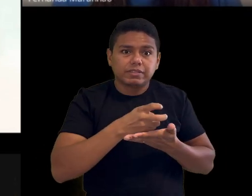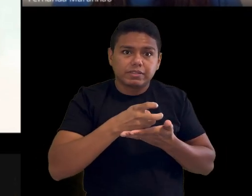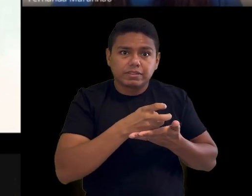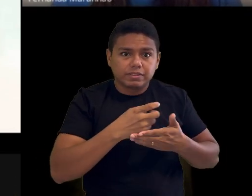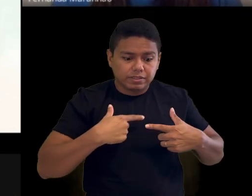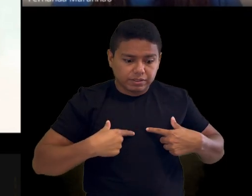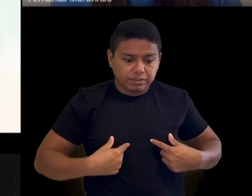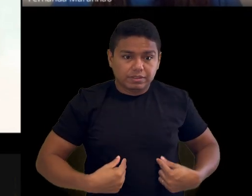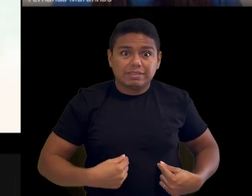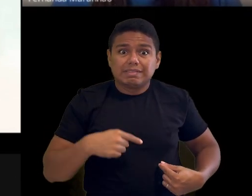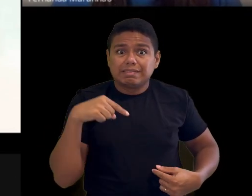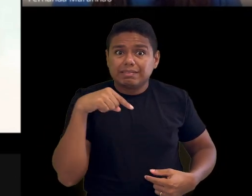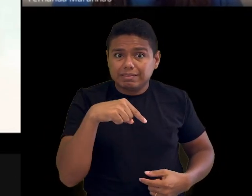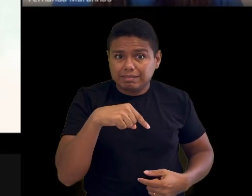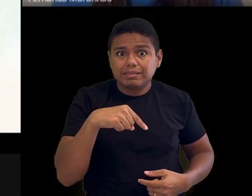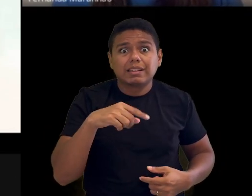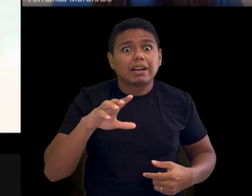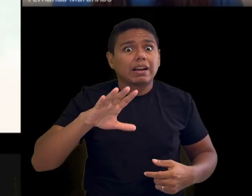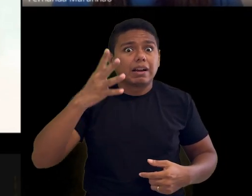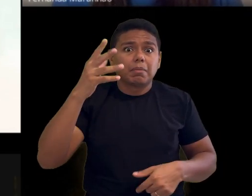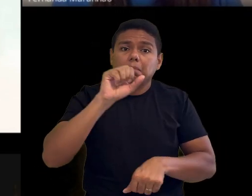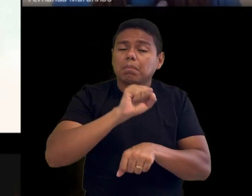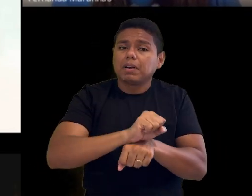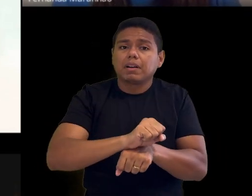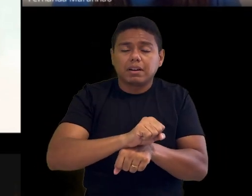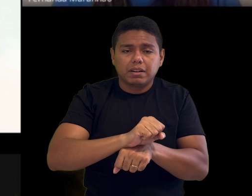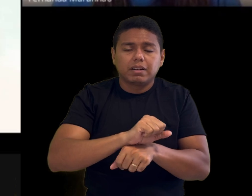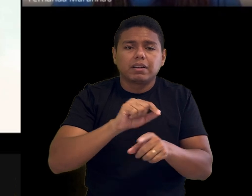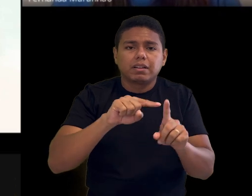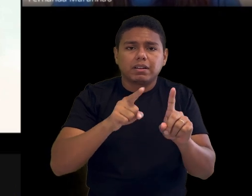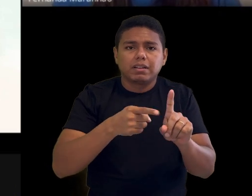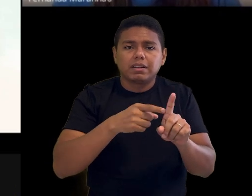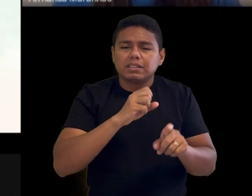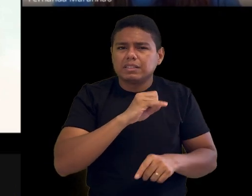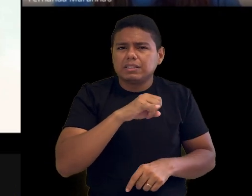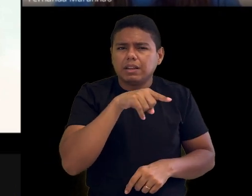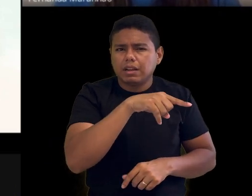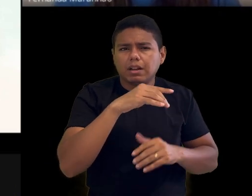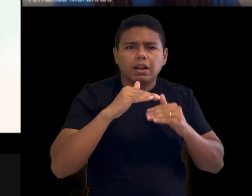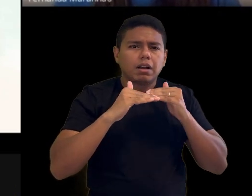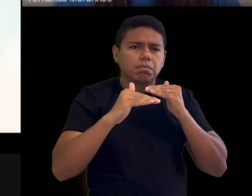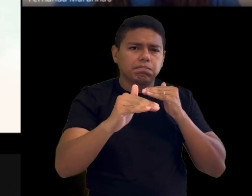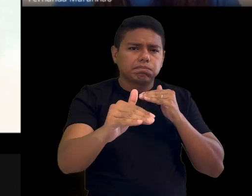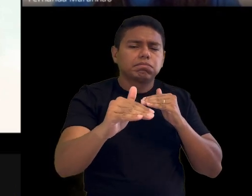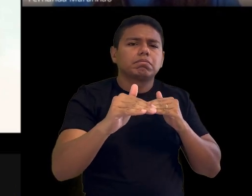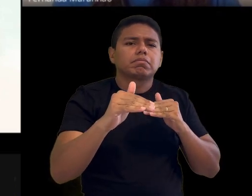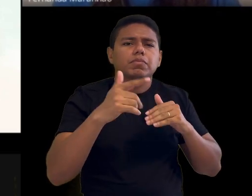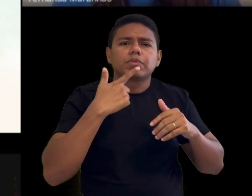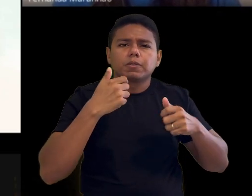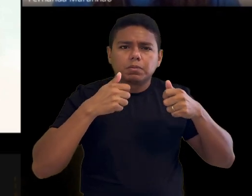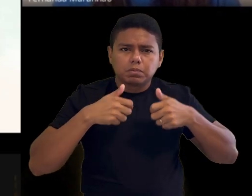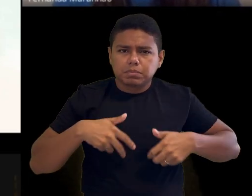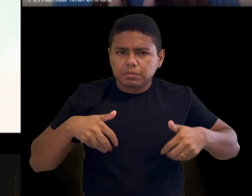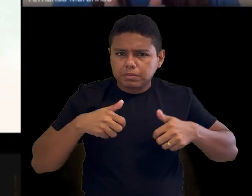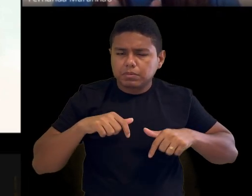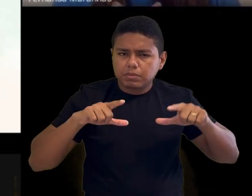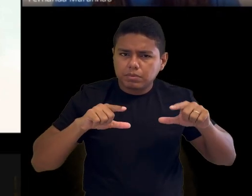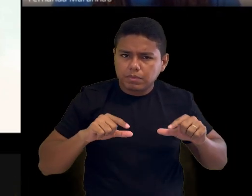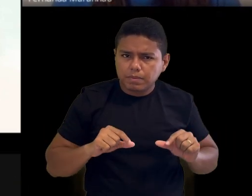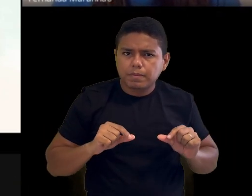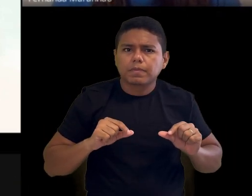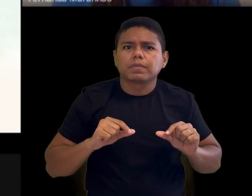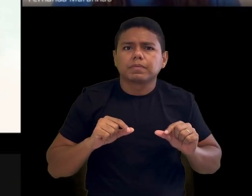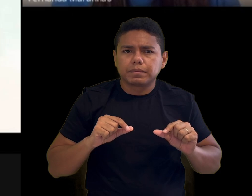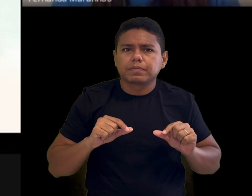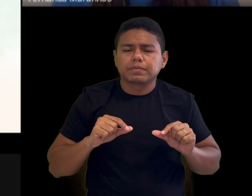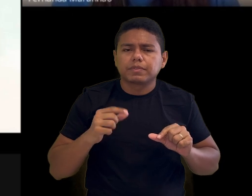se for uma paciente estável, que não vem tendo sangramento, se segurar essa interrupção para o termo, ao completar 37 semanas, mas